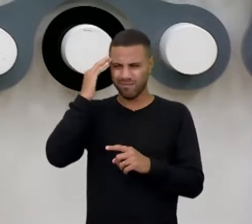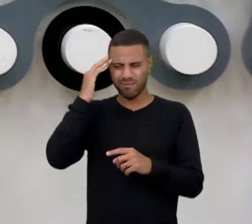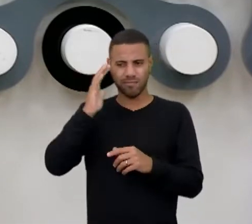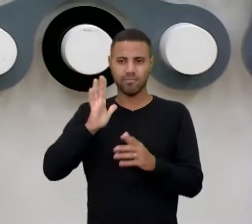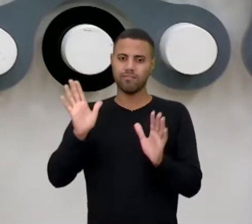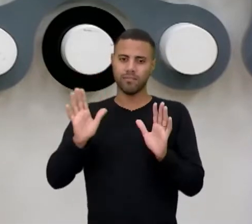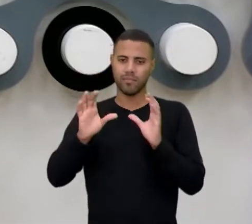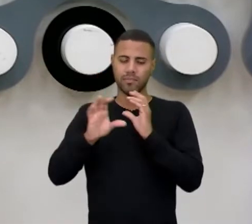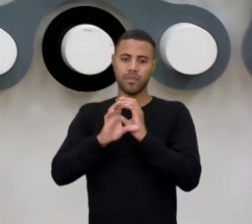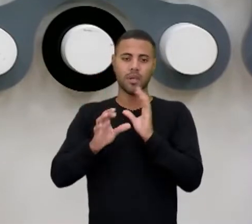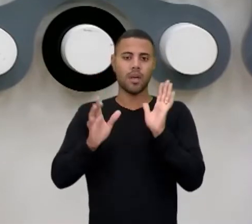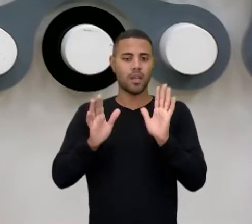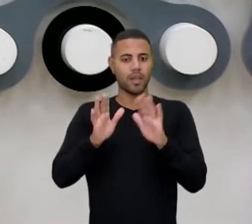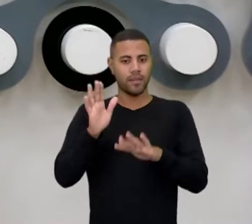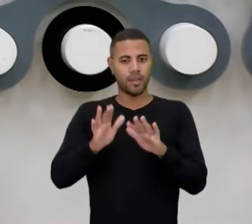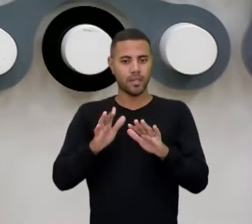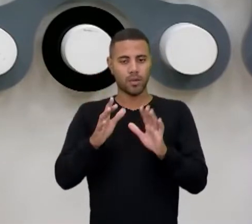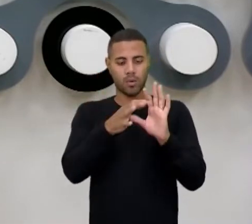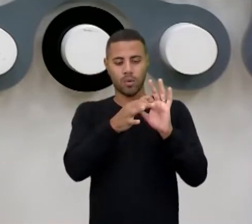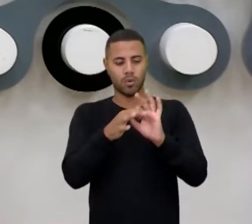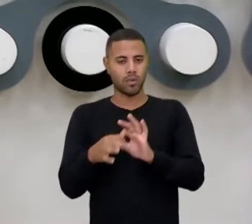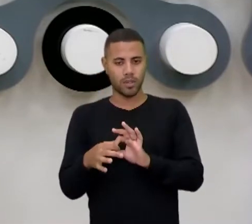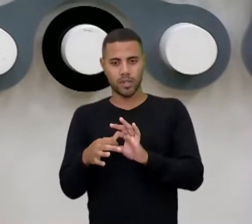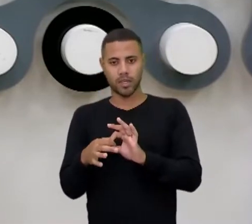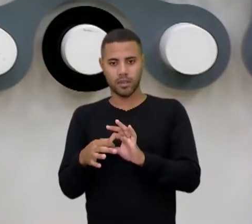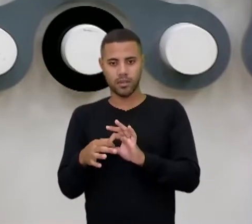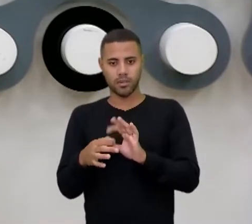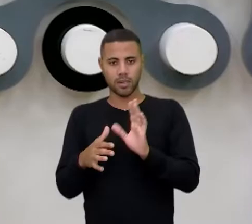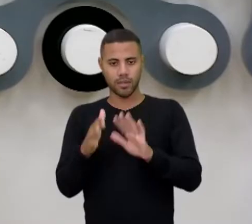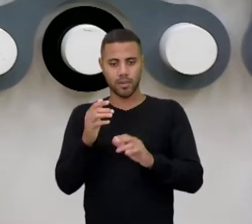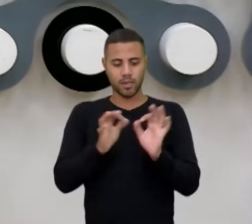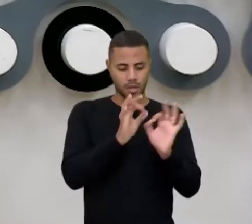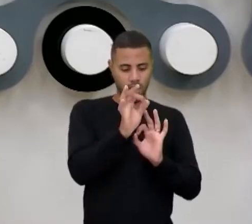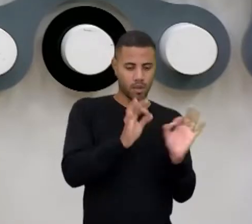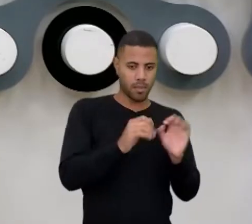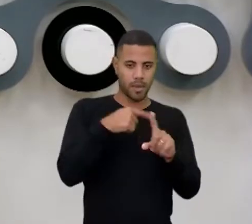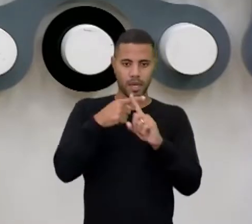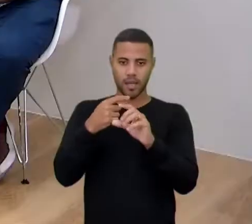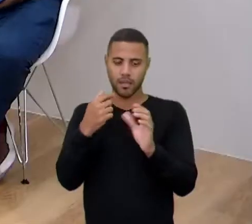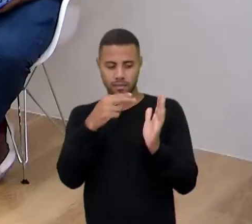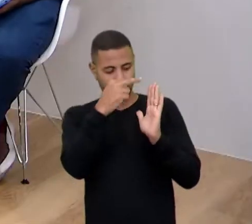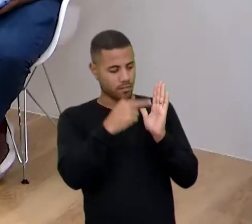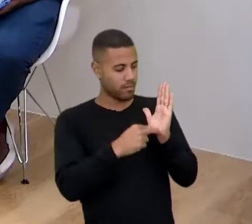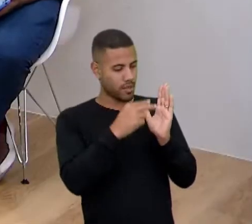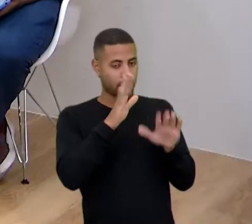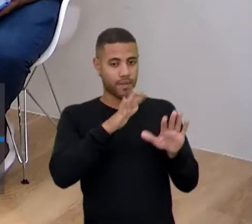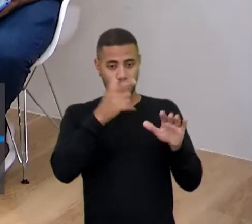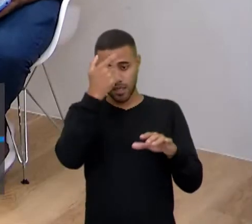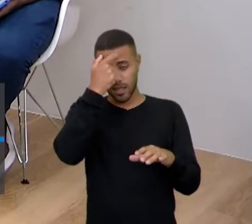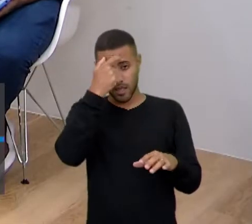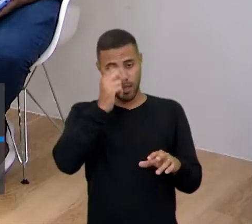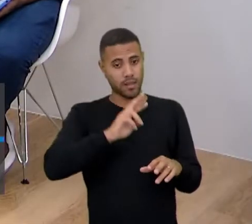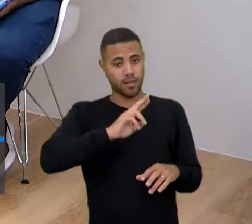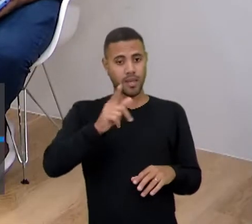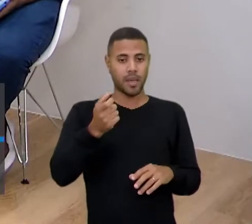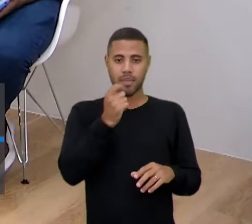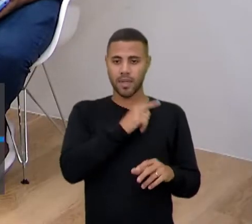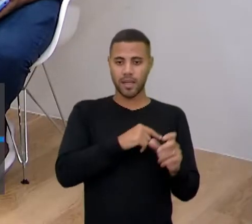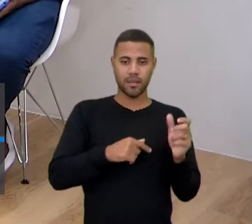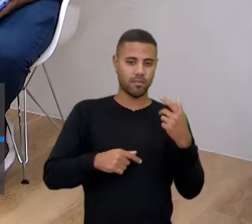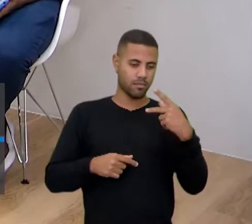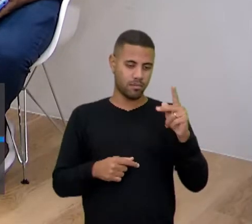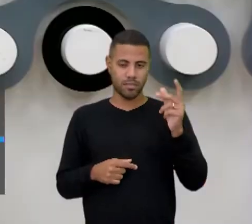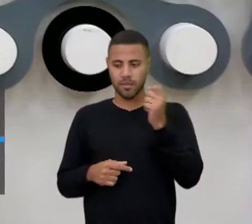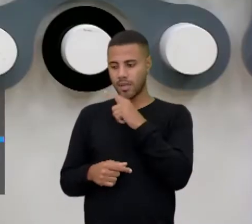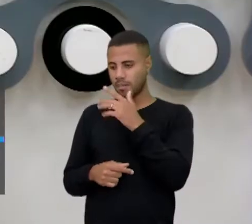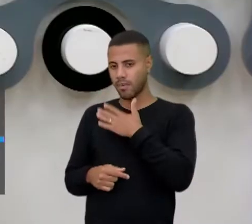eu explico para eles, eu falo assim, tudo tem um contexto de produção e recepção. Além das diferenças de interpretação, porque às vezes o que é engraçado para você não é para mim, né? E